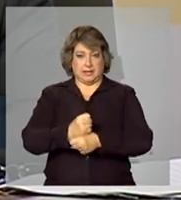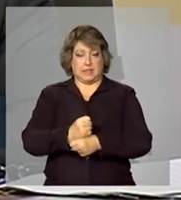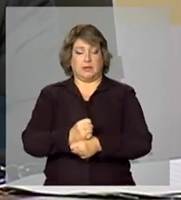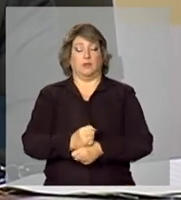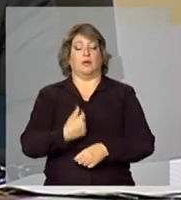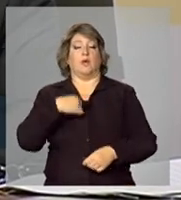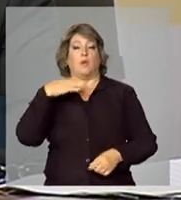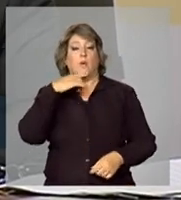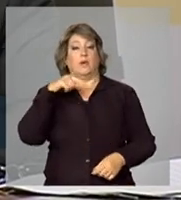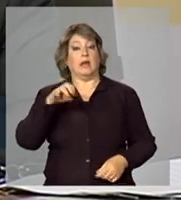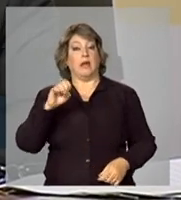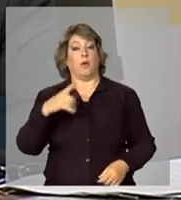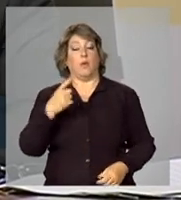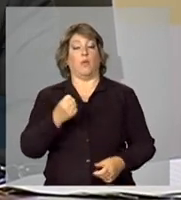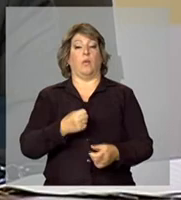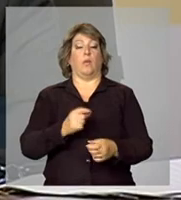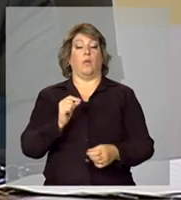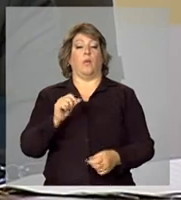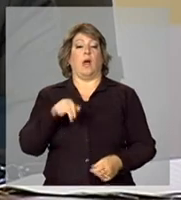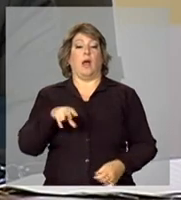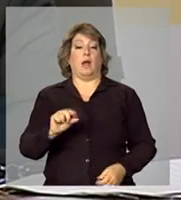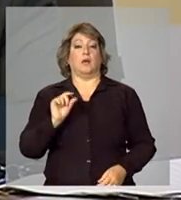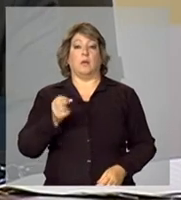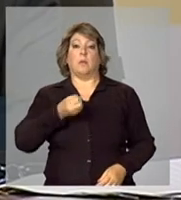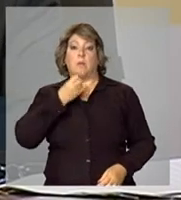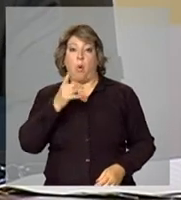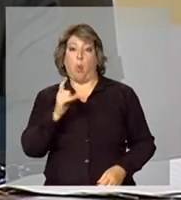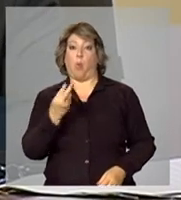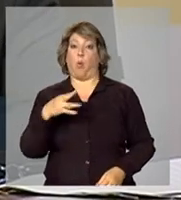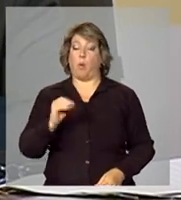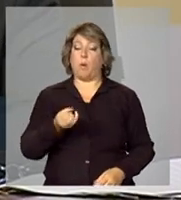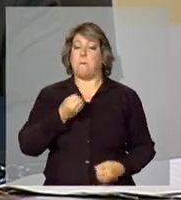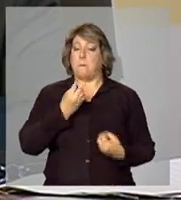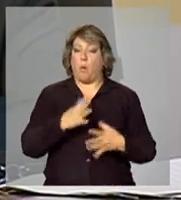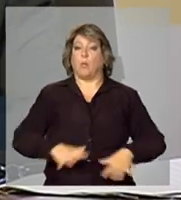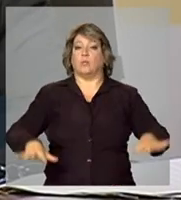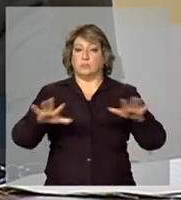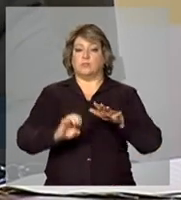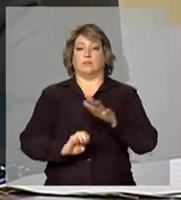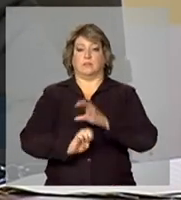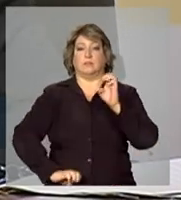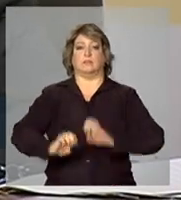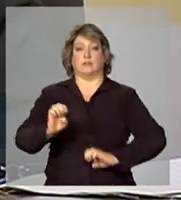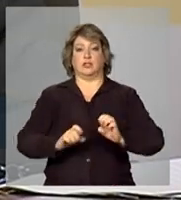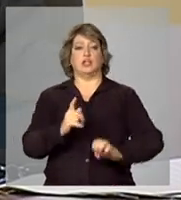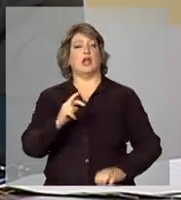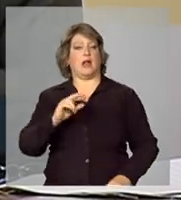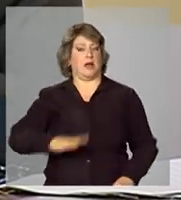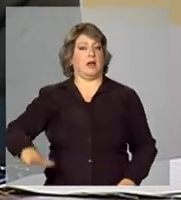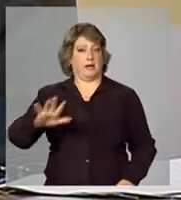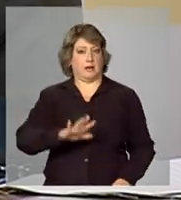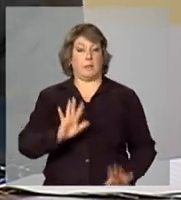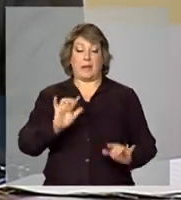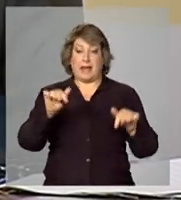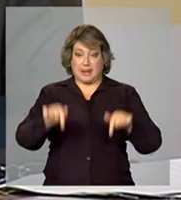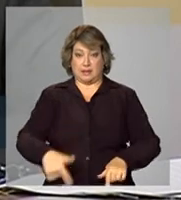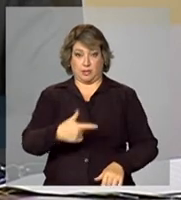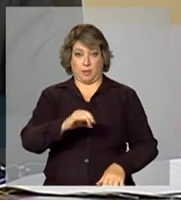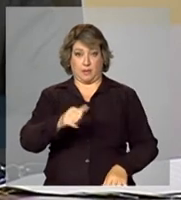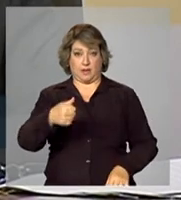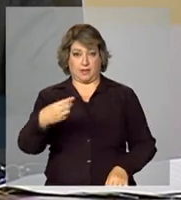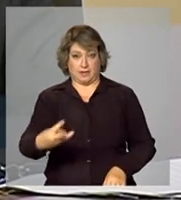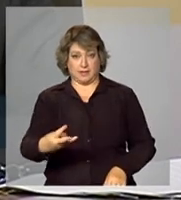com lucratividade menor para as empresas de modo geral por causa que o crescimento foi menor para este ano